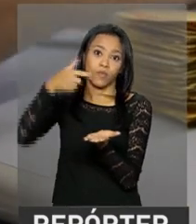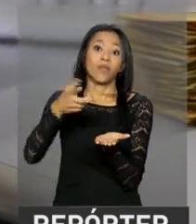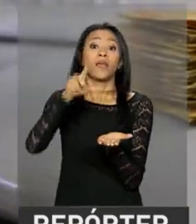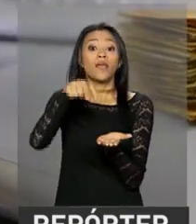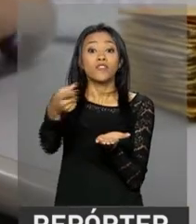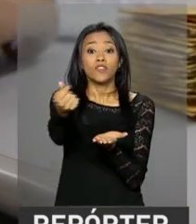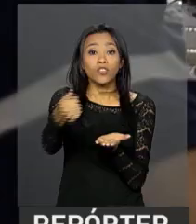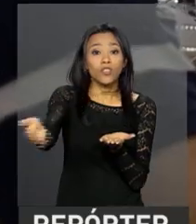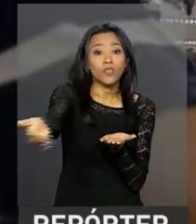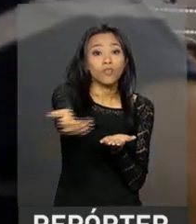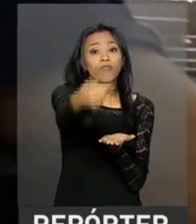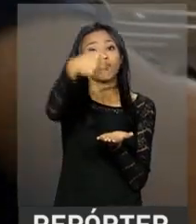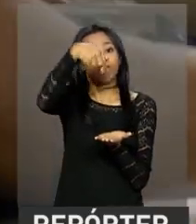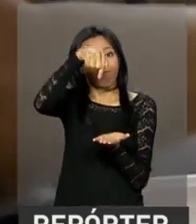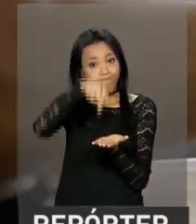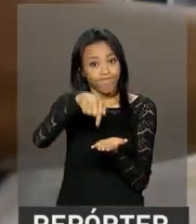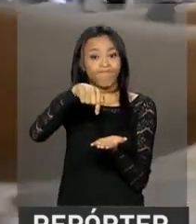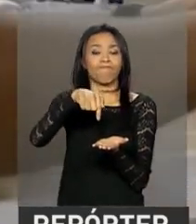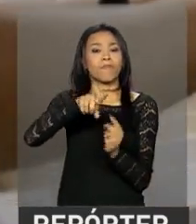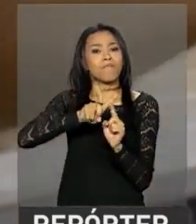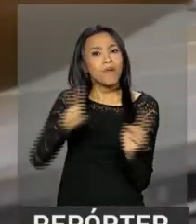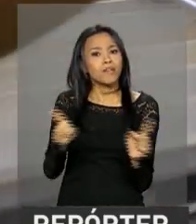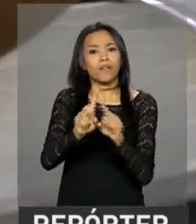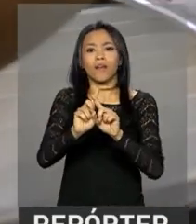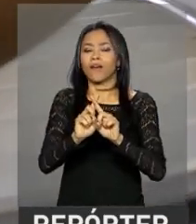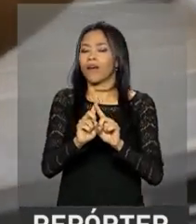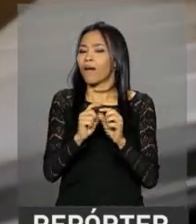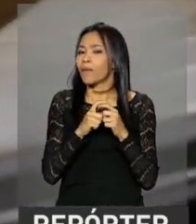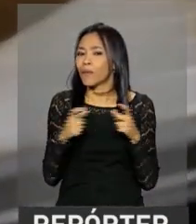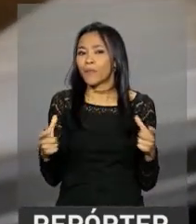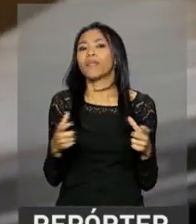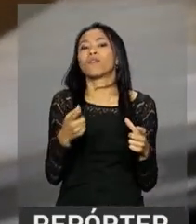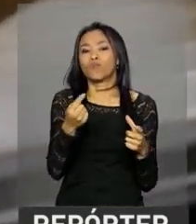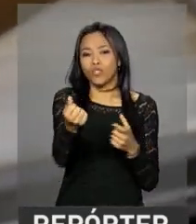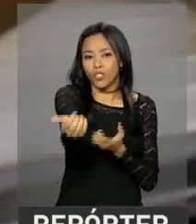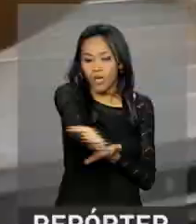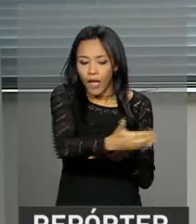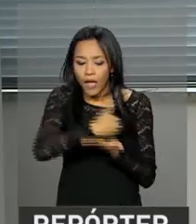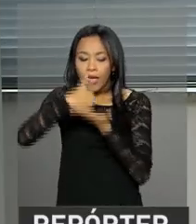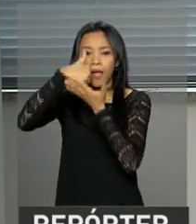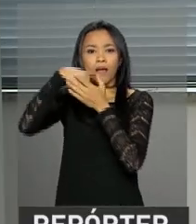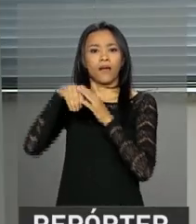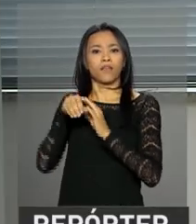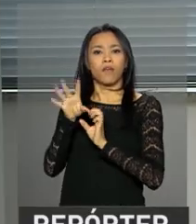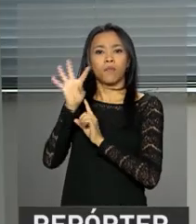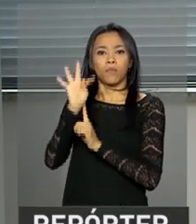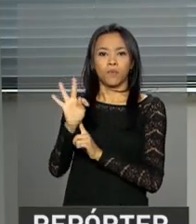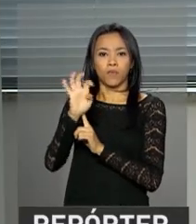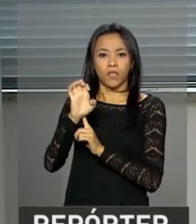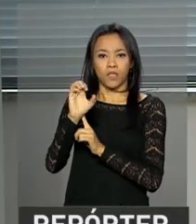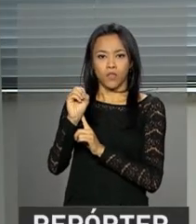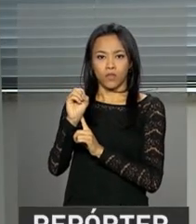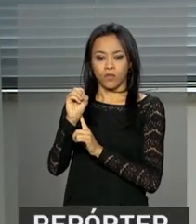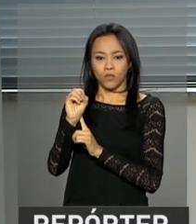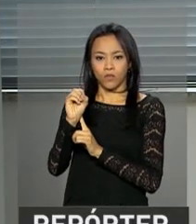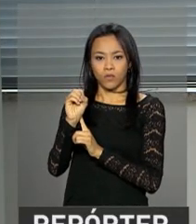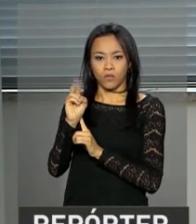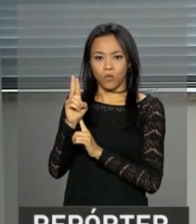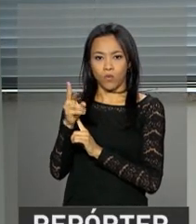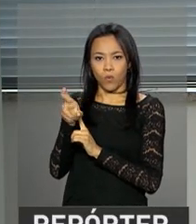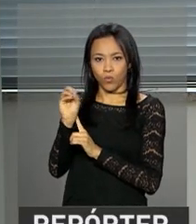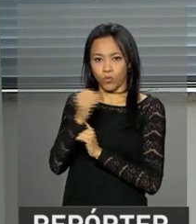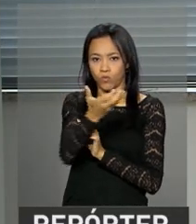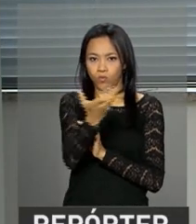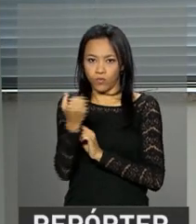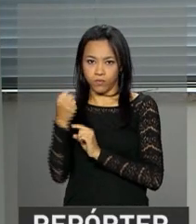autarquias e fundações de origem mas a maioria vai para o tesouro nacional a maioria dos créditos que a gente arrecada acabando com o